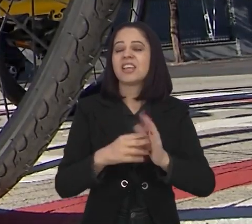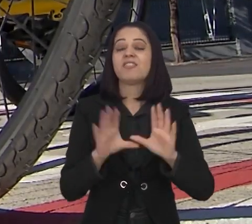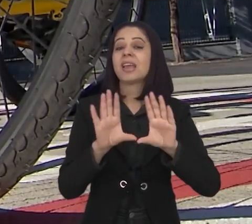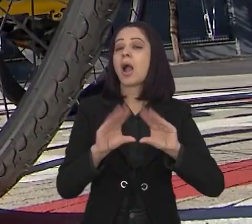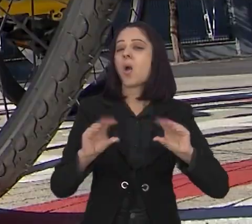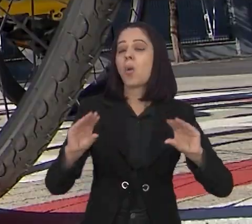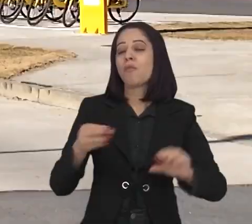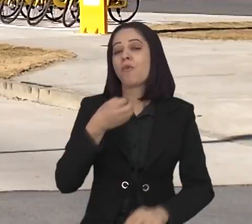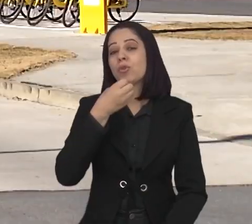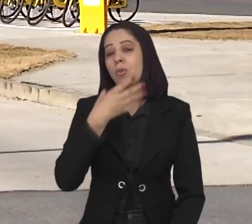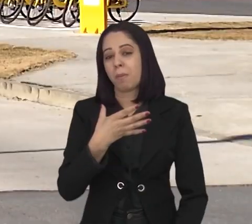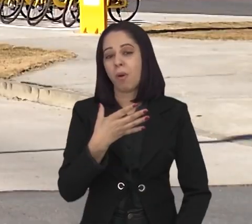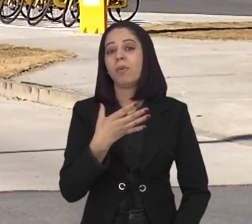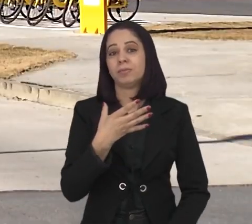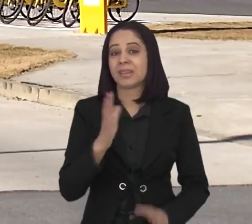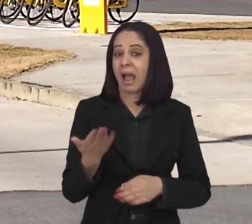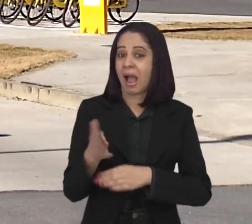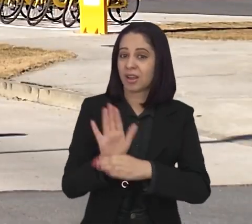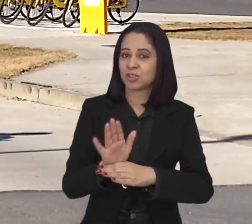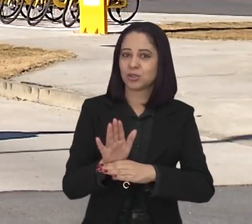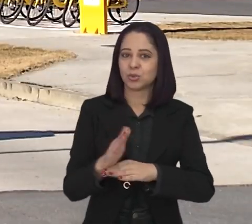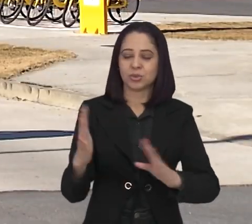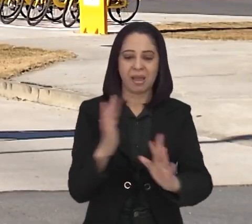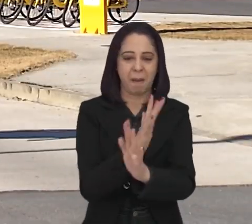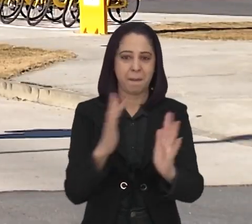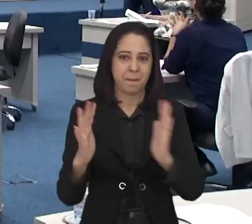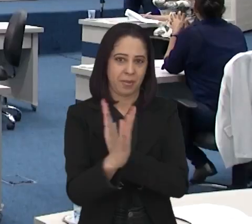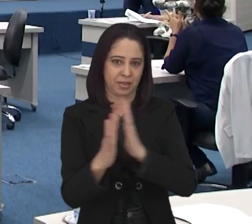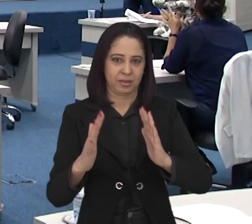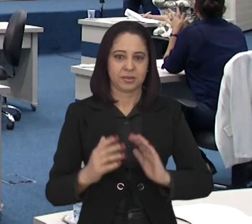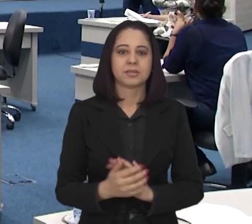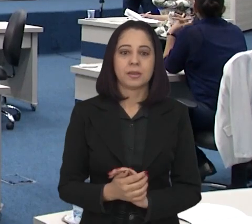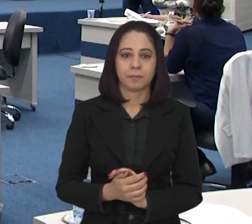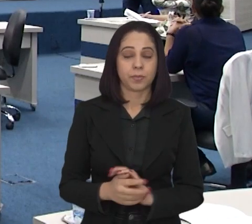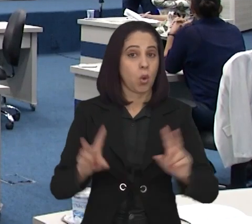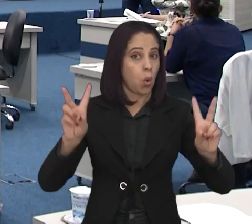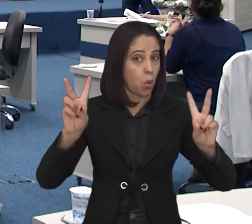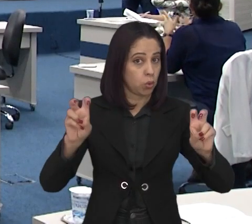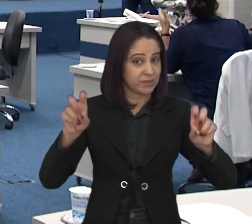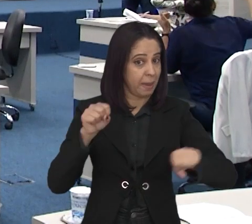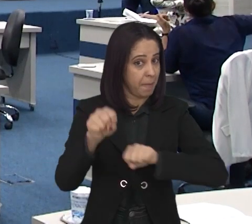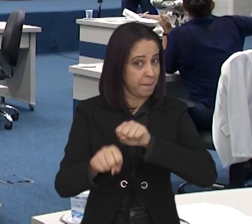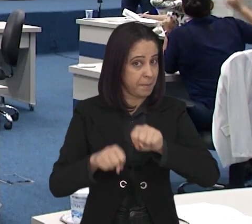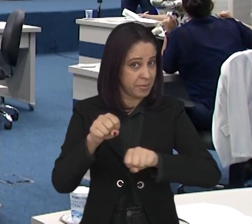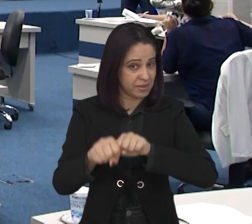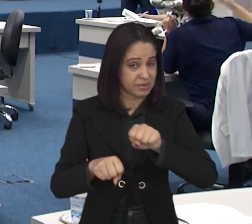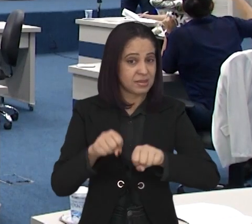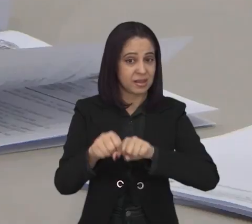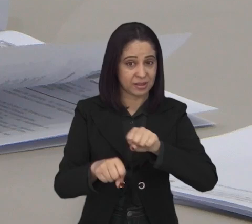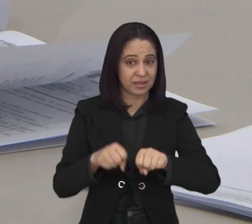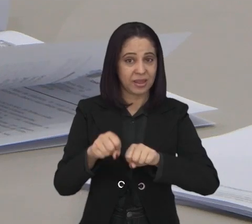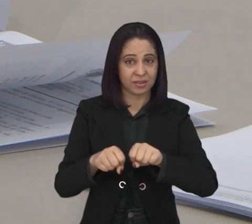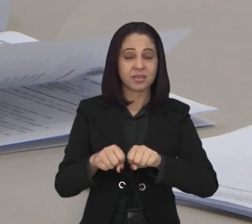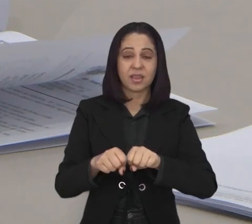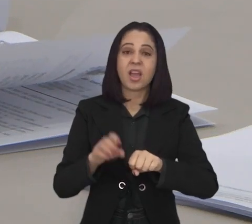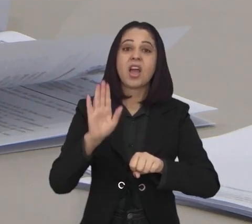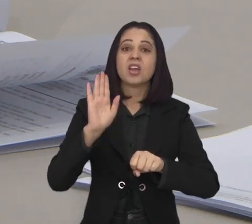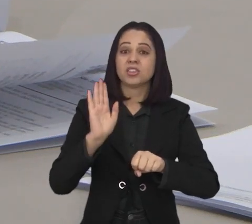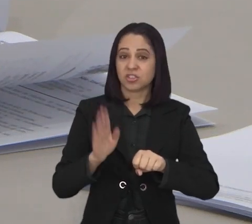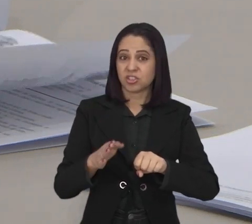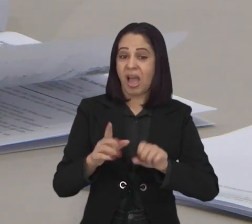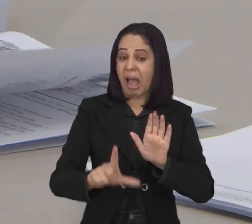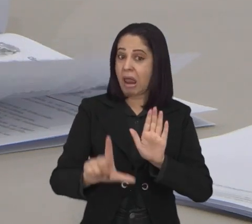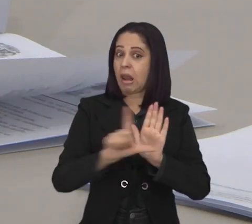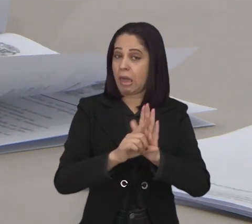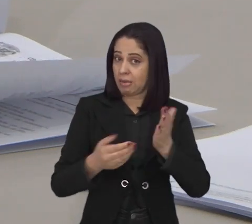aos moradores e colabora com a mobilidade urbana. Tanto que o tema das bikes compartilhadas é até mesmo assunto